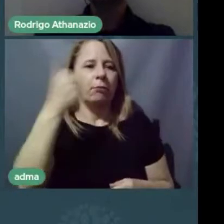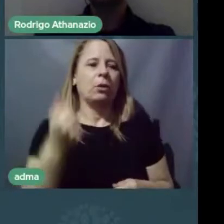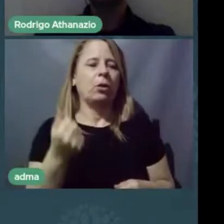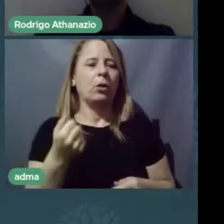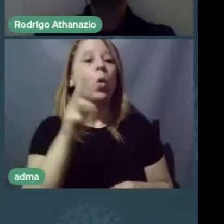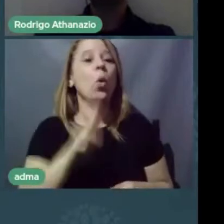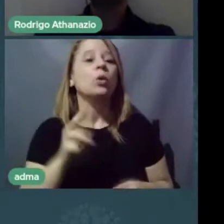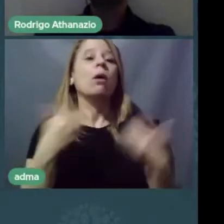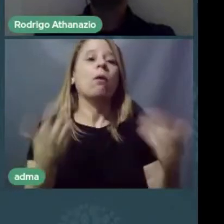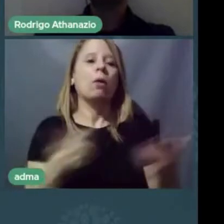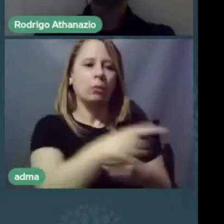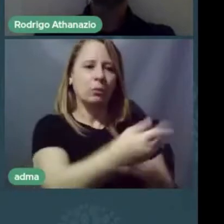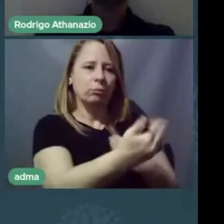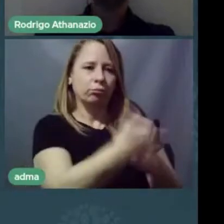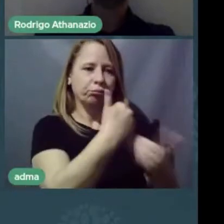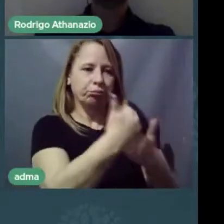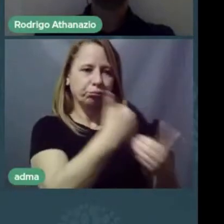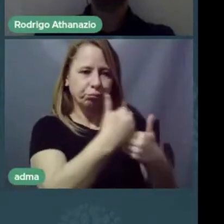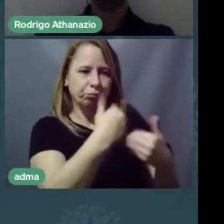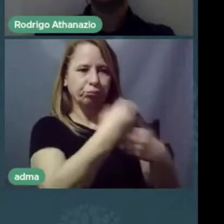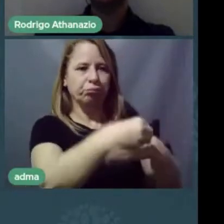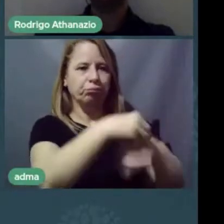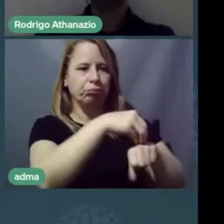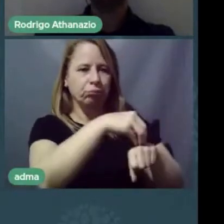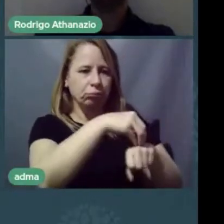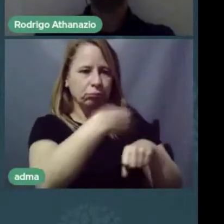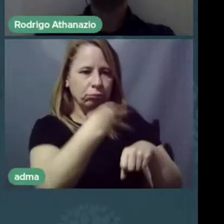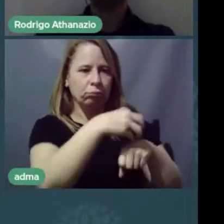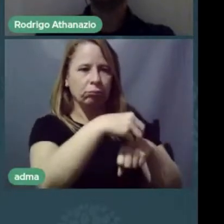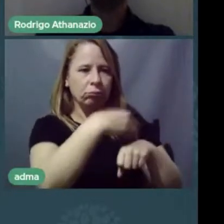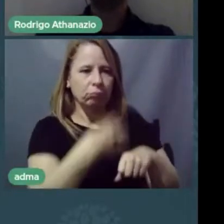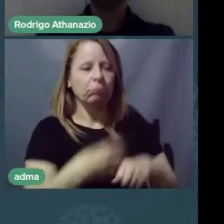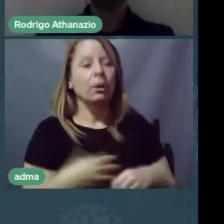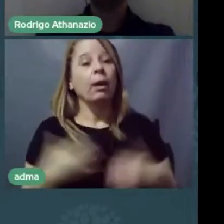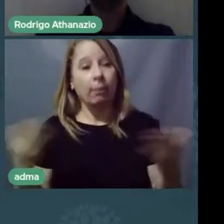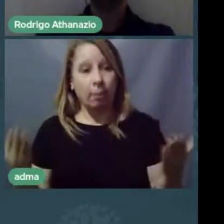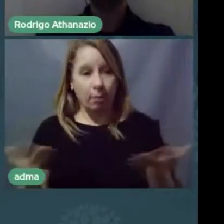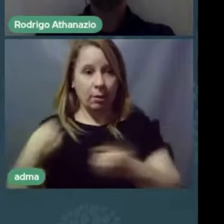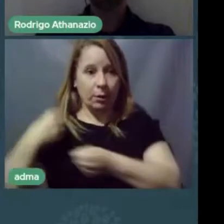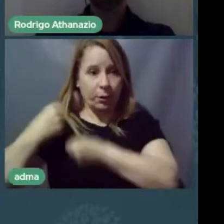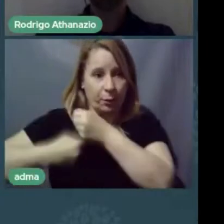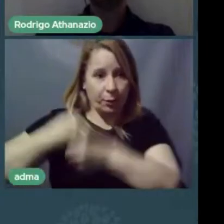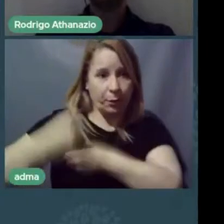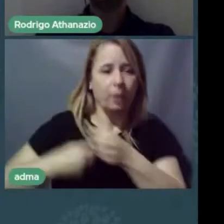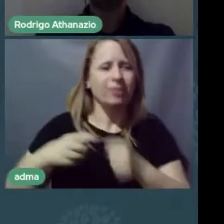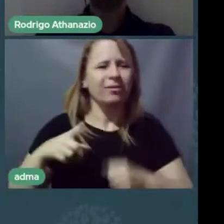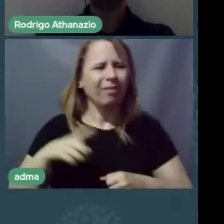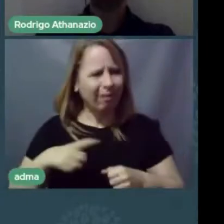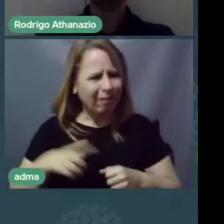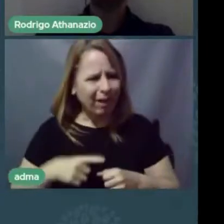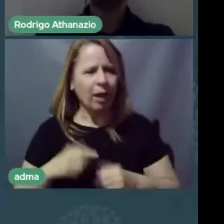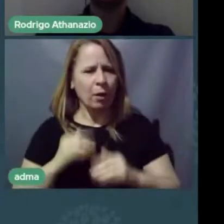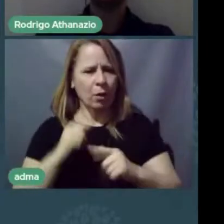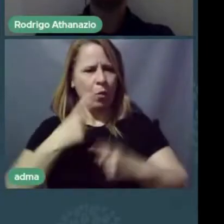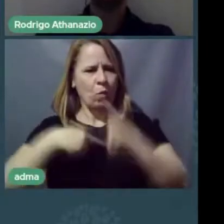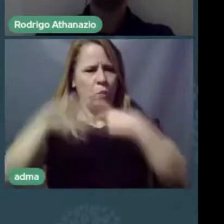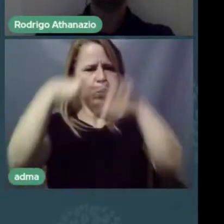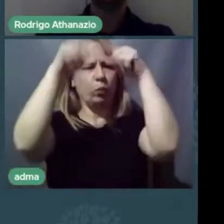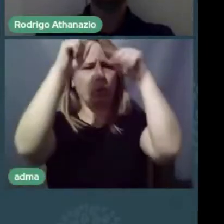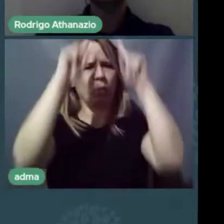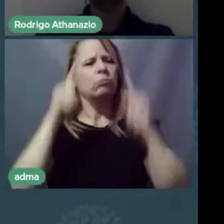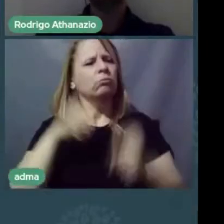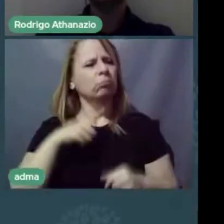fim, sem dúvida alguma, a gente teve grandes avanços no tratamento da asma nos últimos anos, e a gente vive aí essa era da medicina